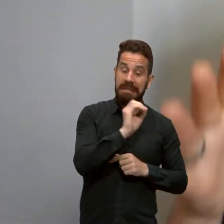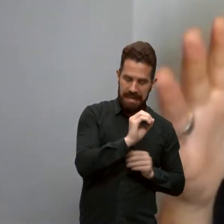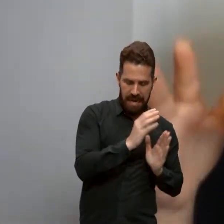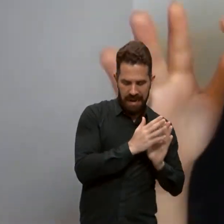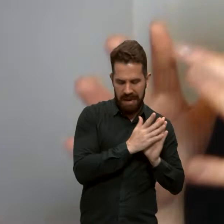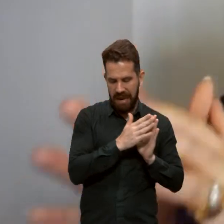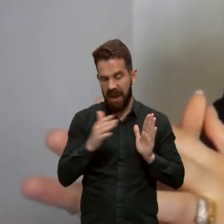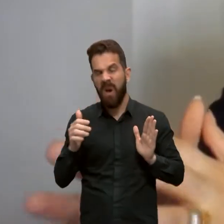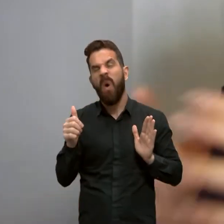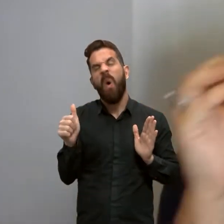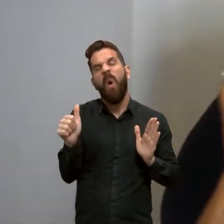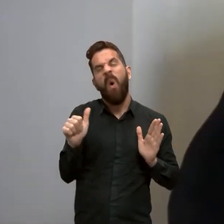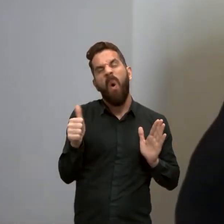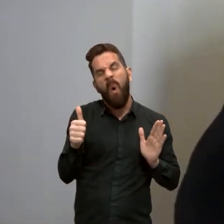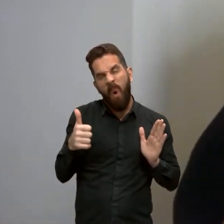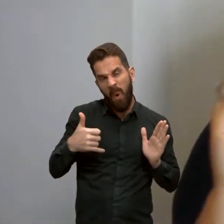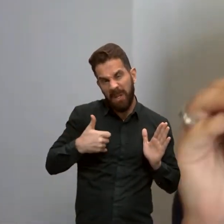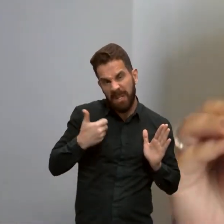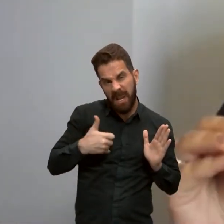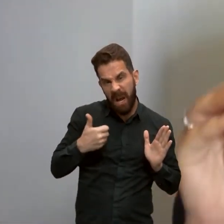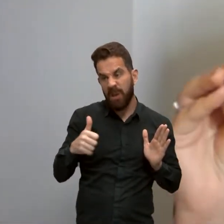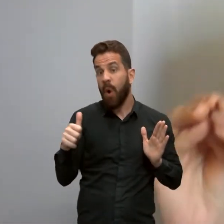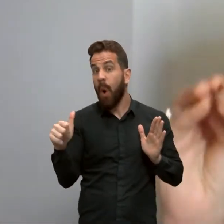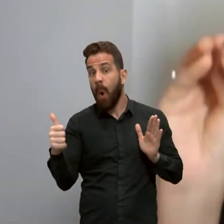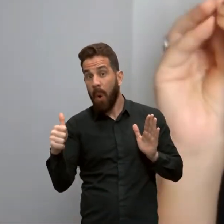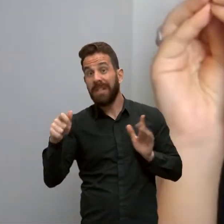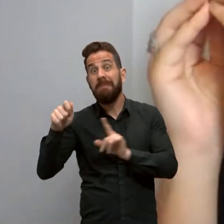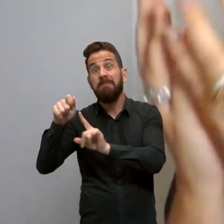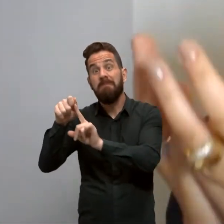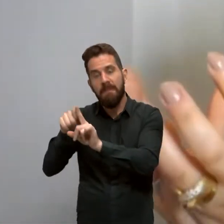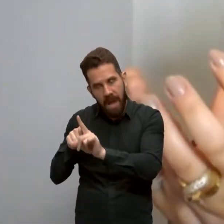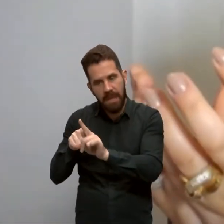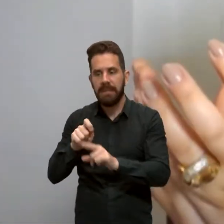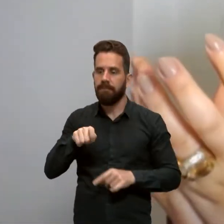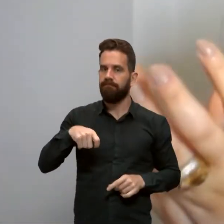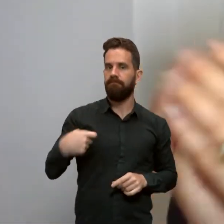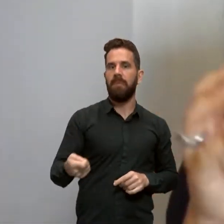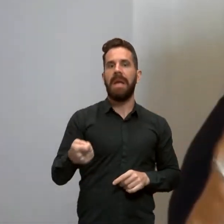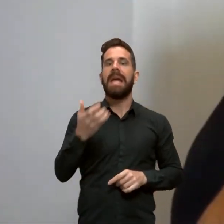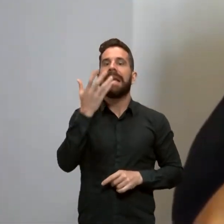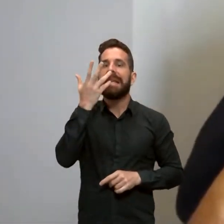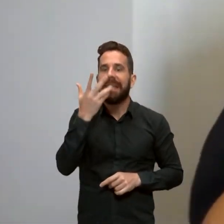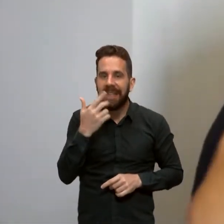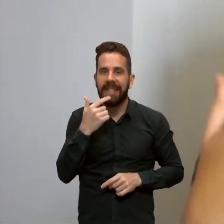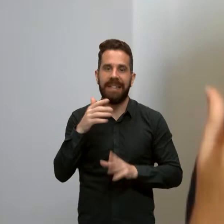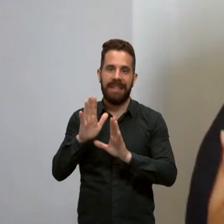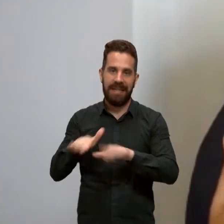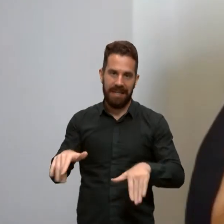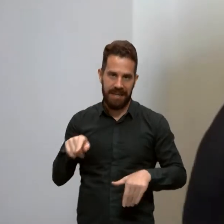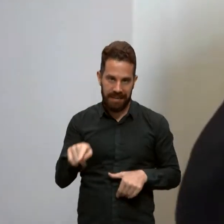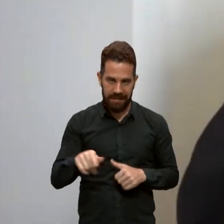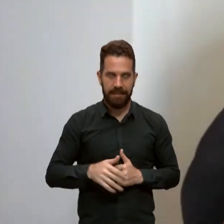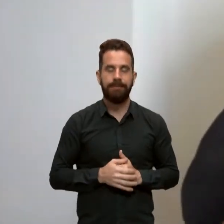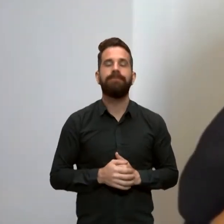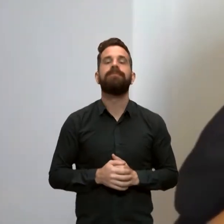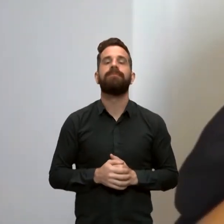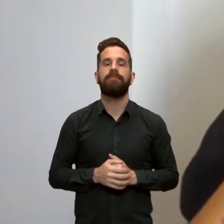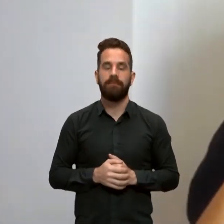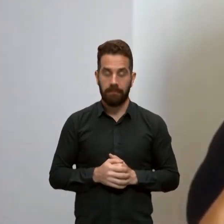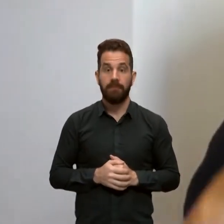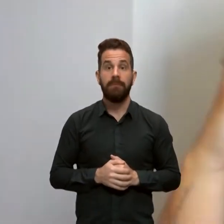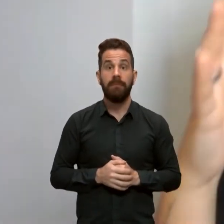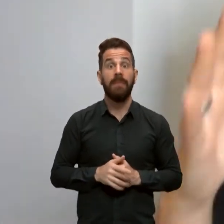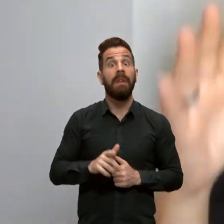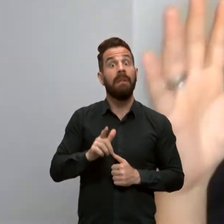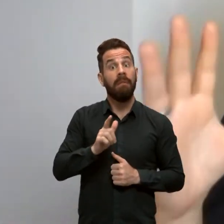de idade e 11 meses é considerado uma criança, né? De acordo com as